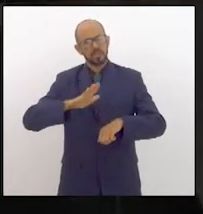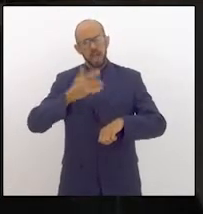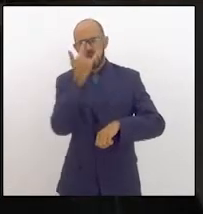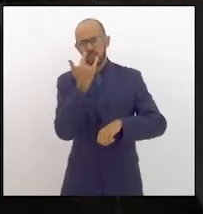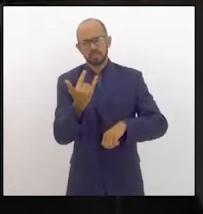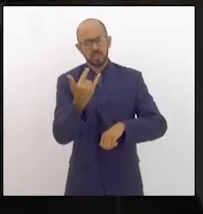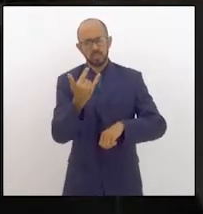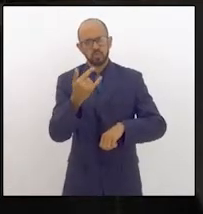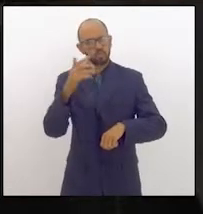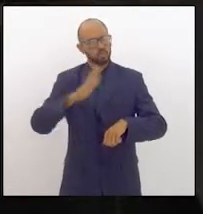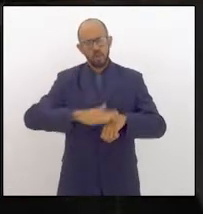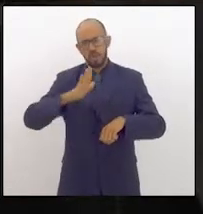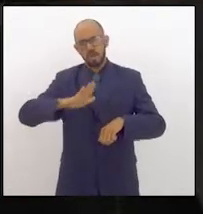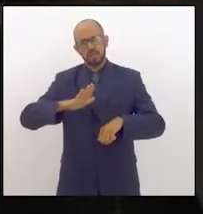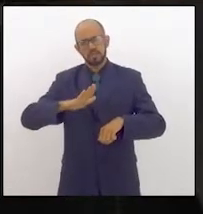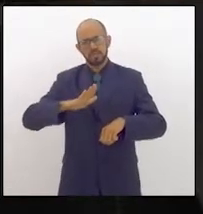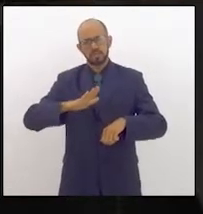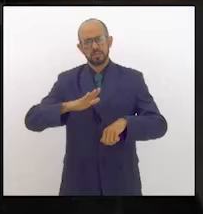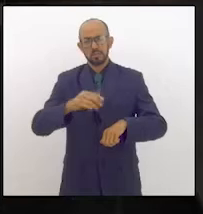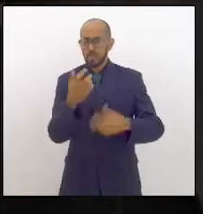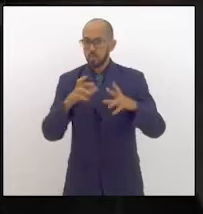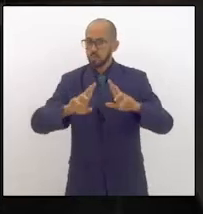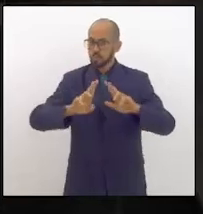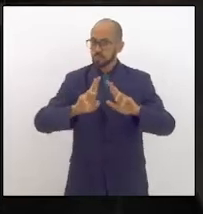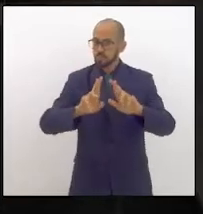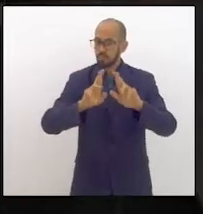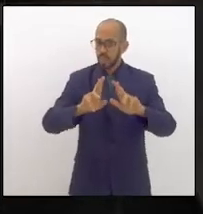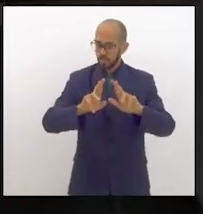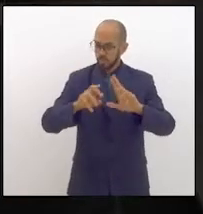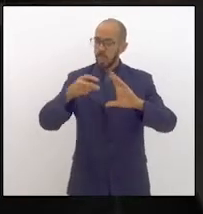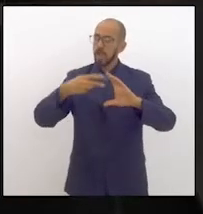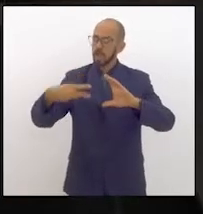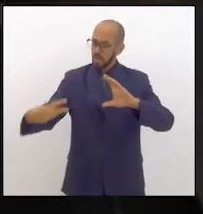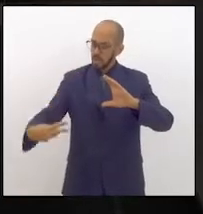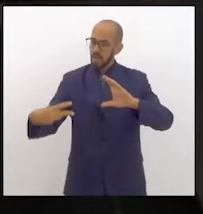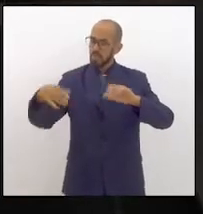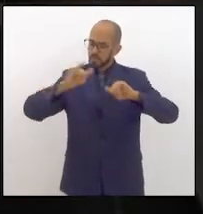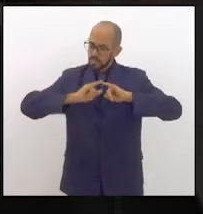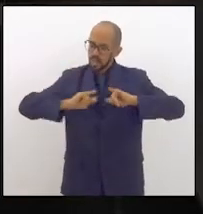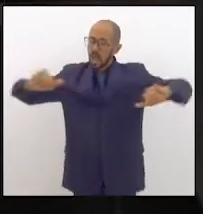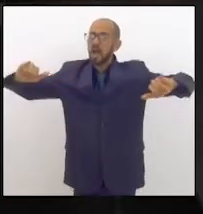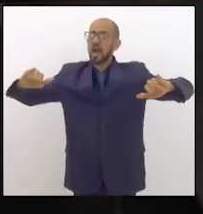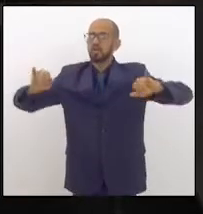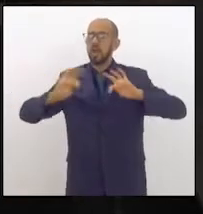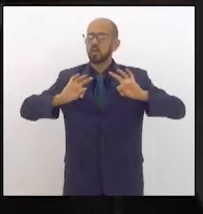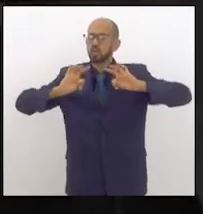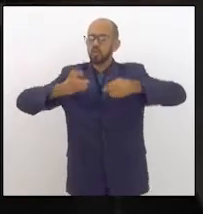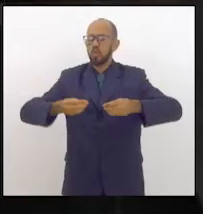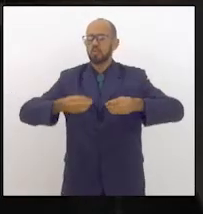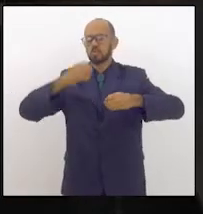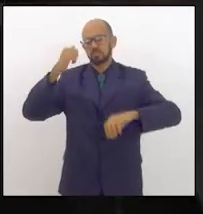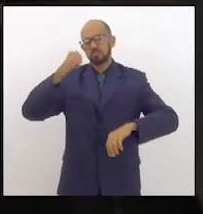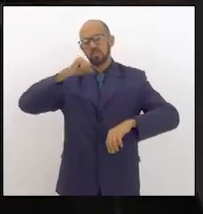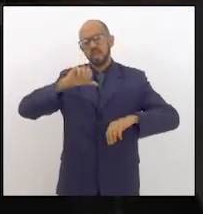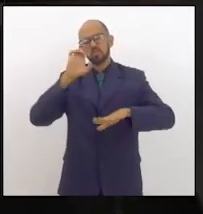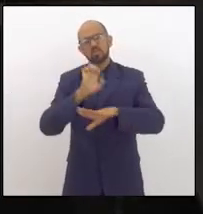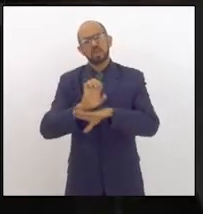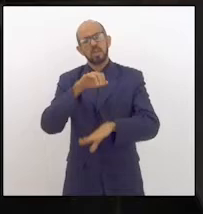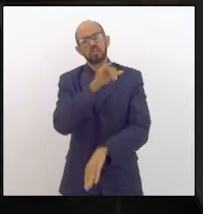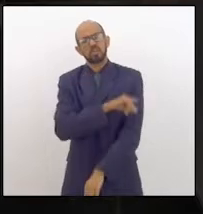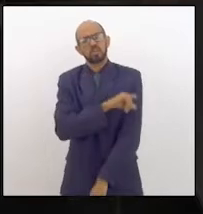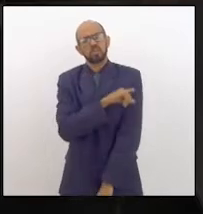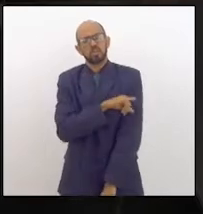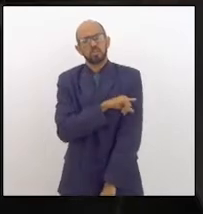sexual nunca mais e eu espero que a Câmara dos Vereadores de esse recado a todas as mulheres do Estado do Rio de